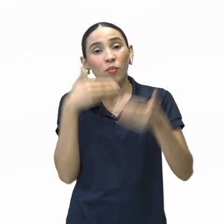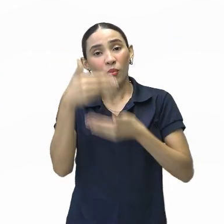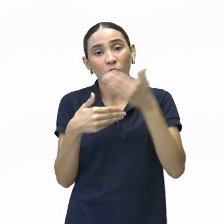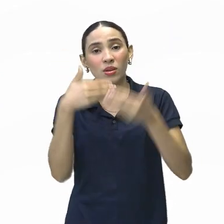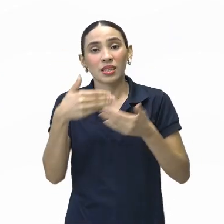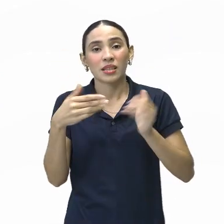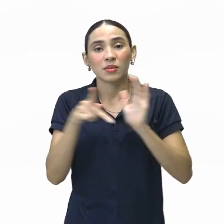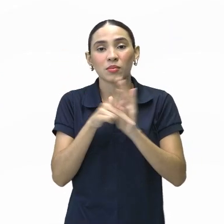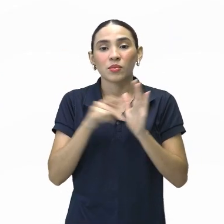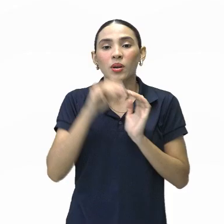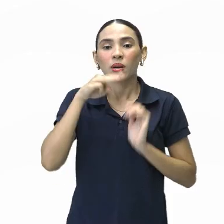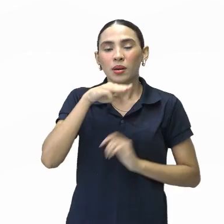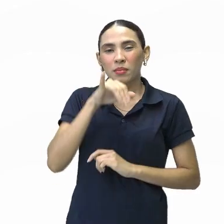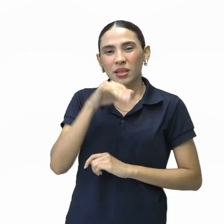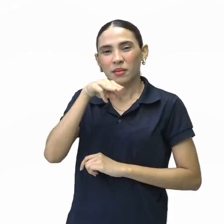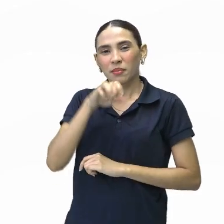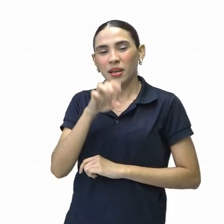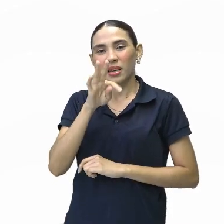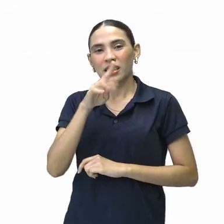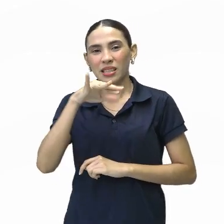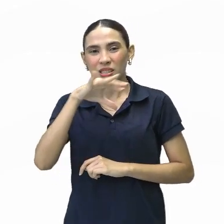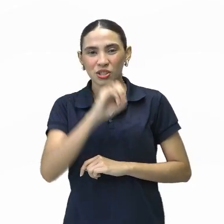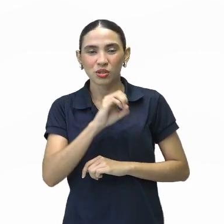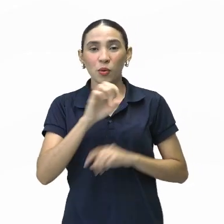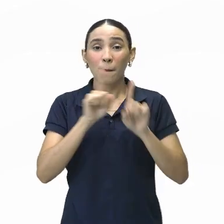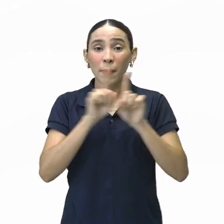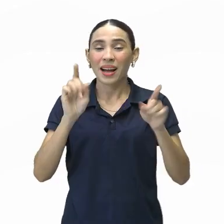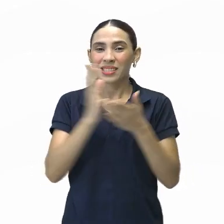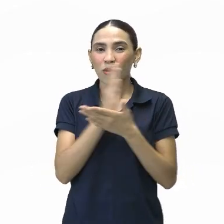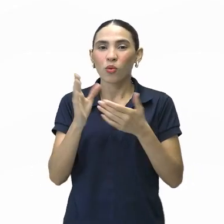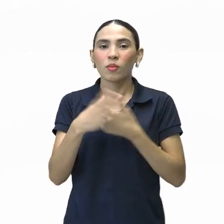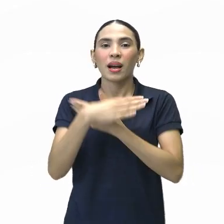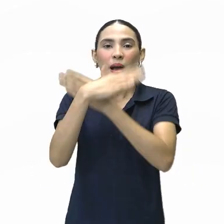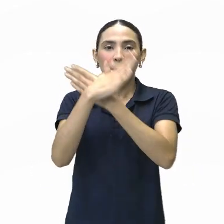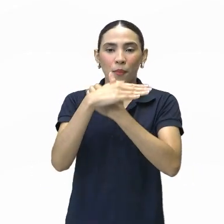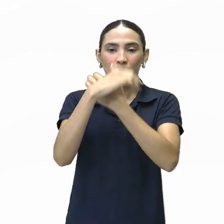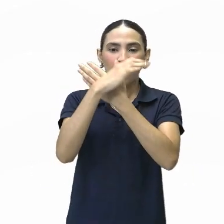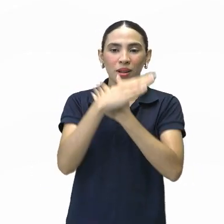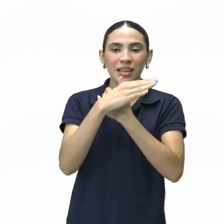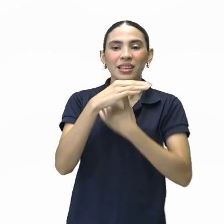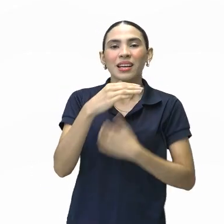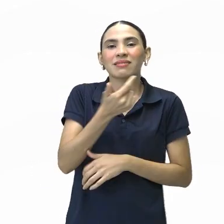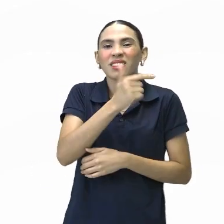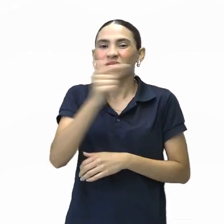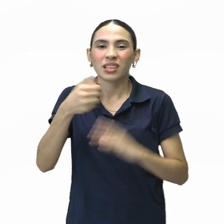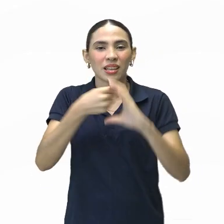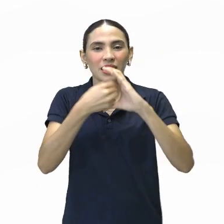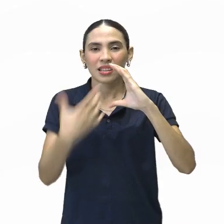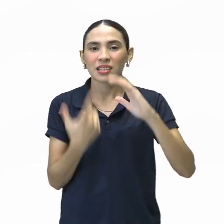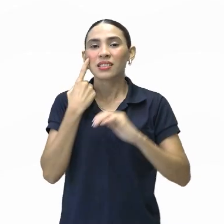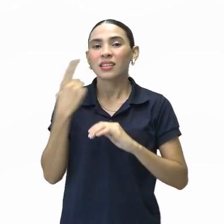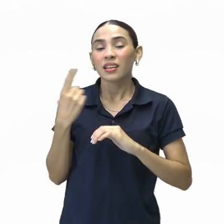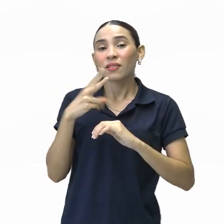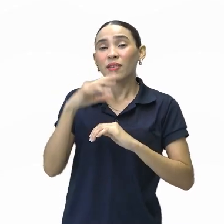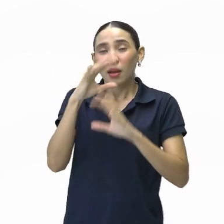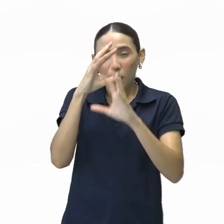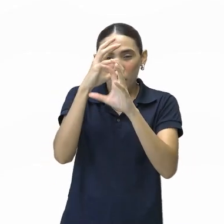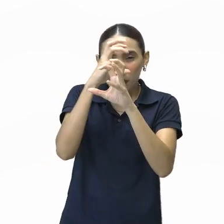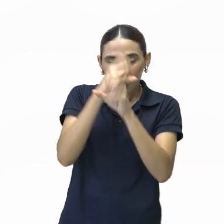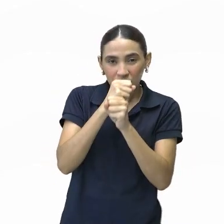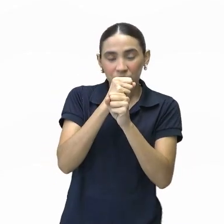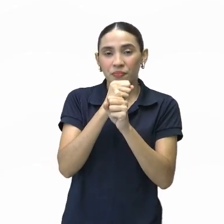a gente chama de mimetismo, só que algumas mariposas elas não nascem com essa característica, nascem mais